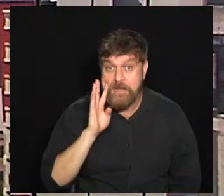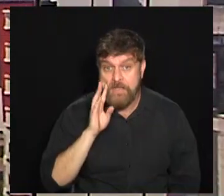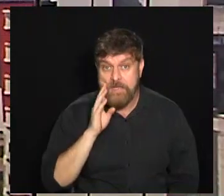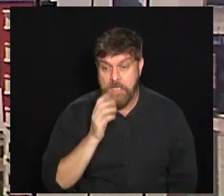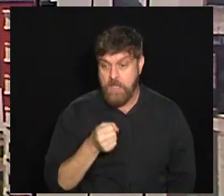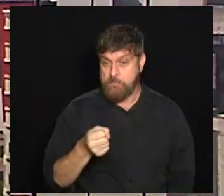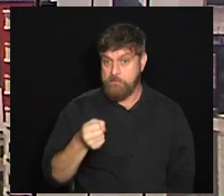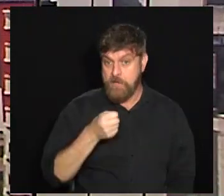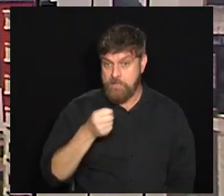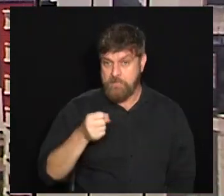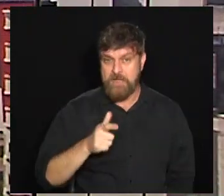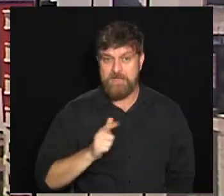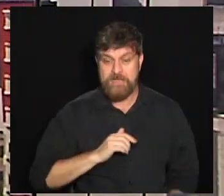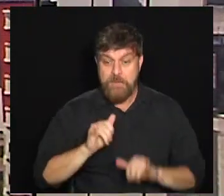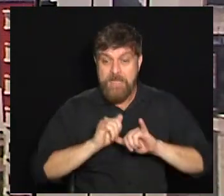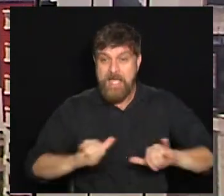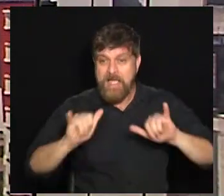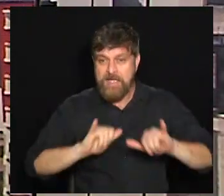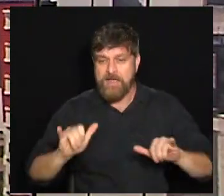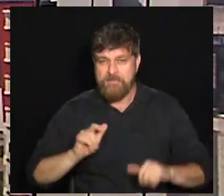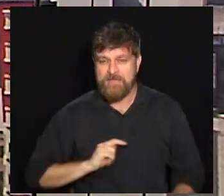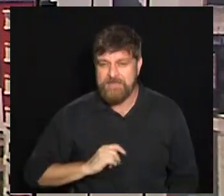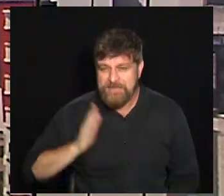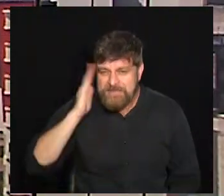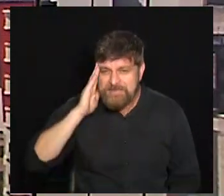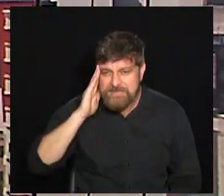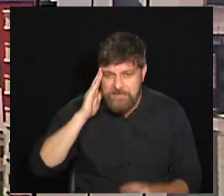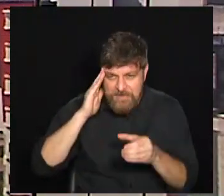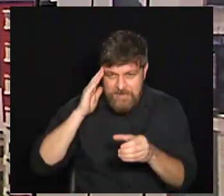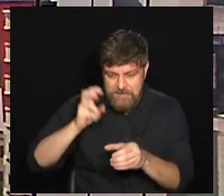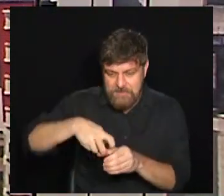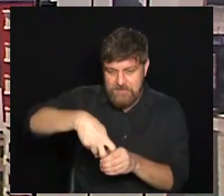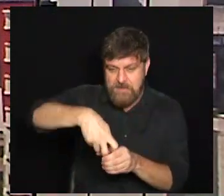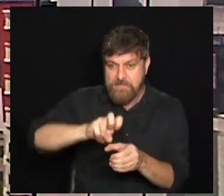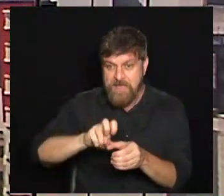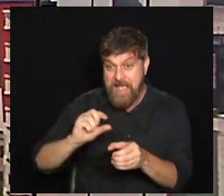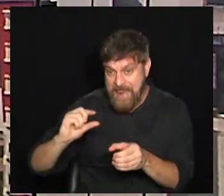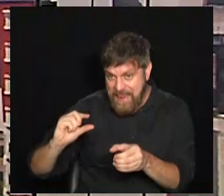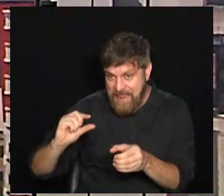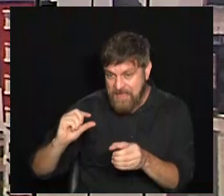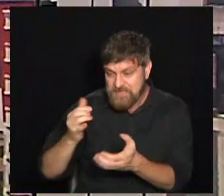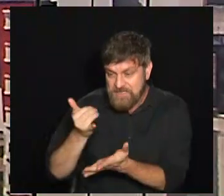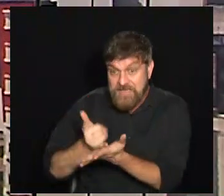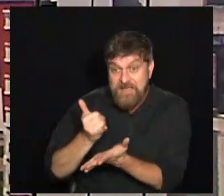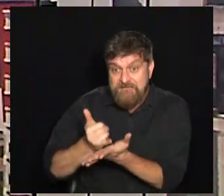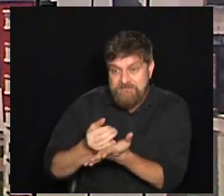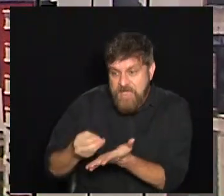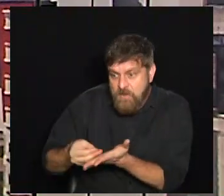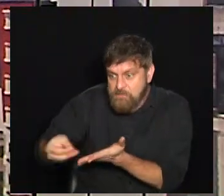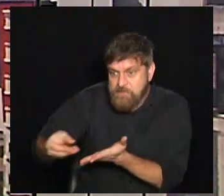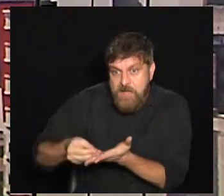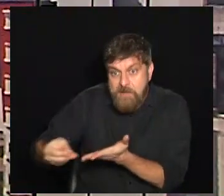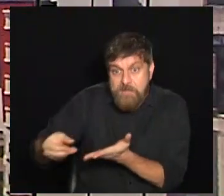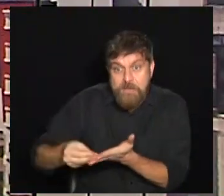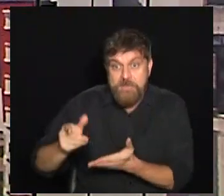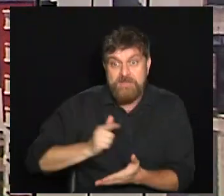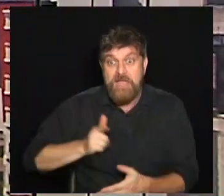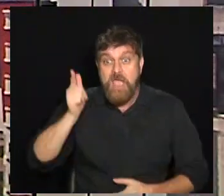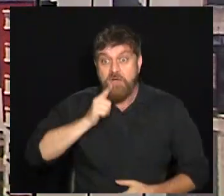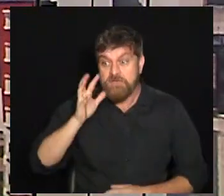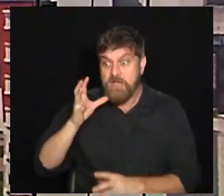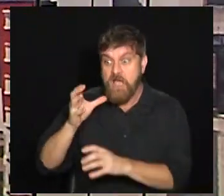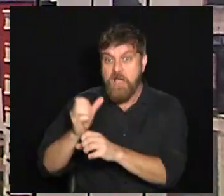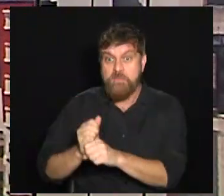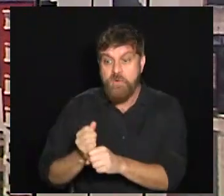reportagem. Uma campanha de doações de lacres de latinhas de metal tem ajudado a devolver mobilidade